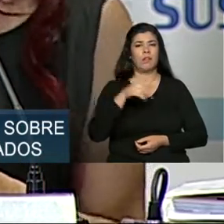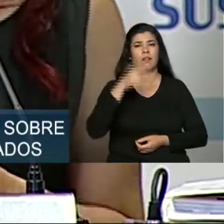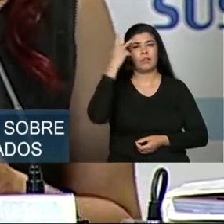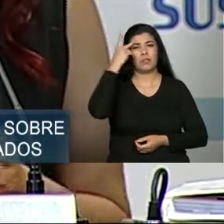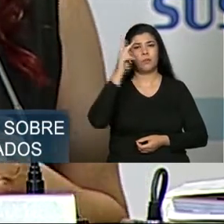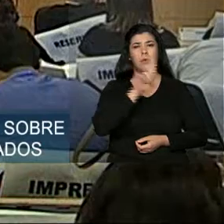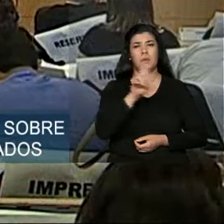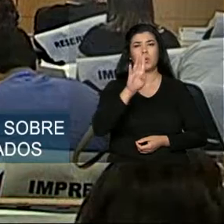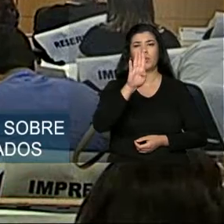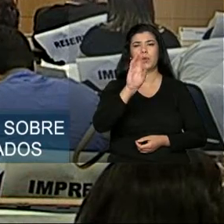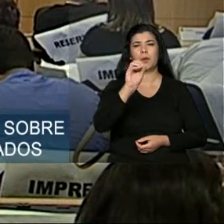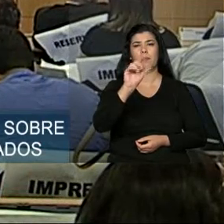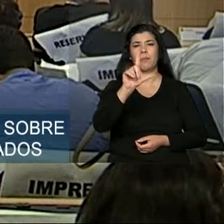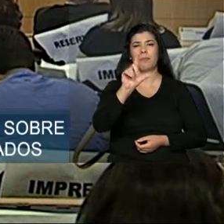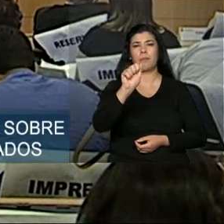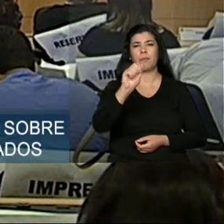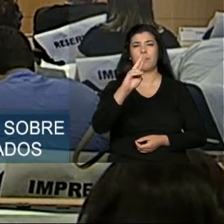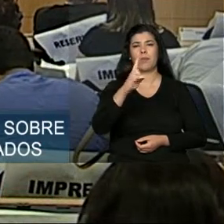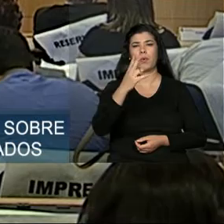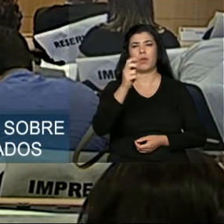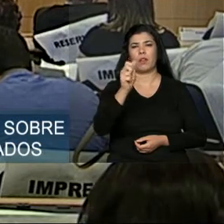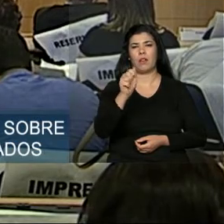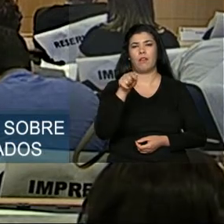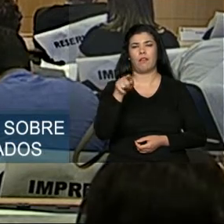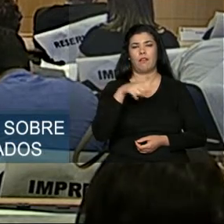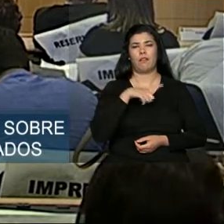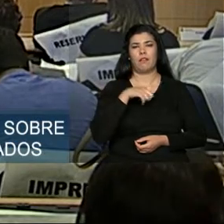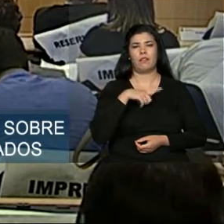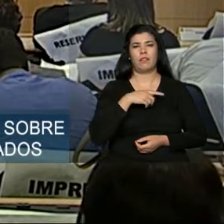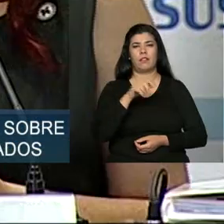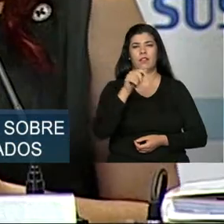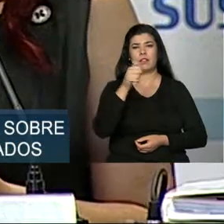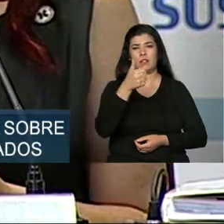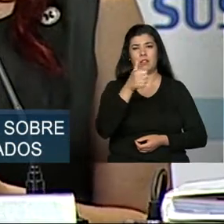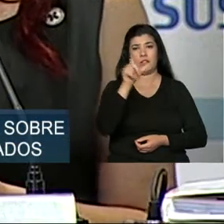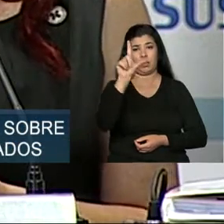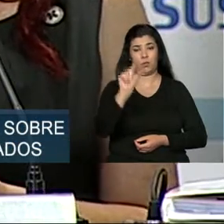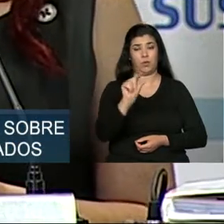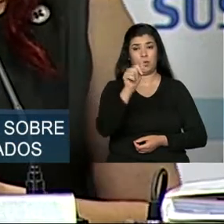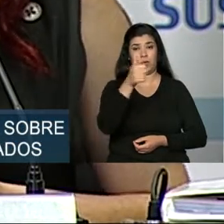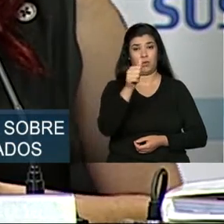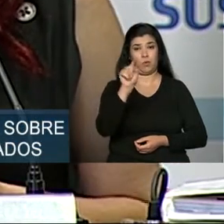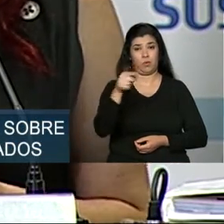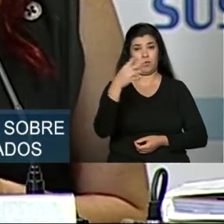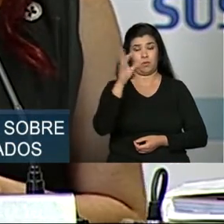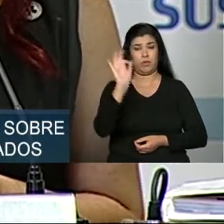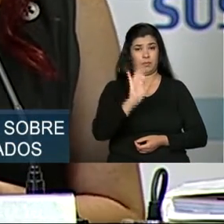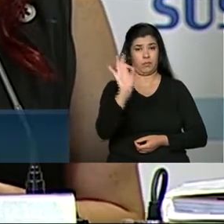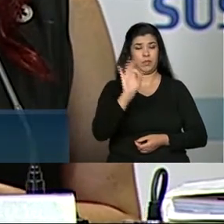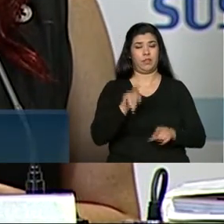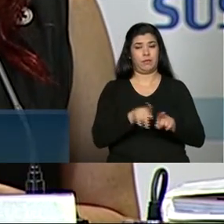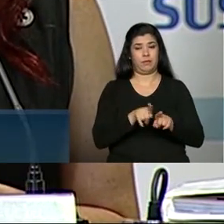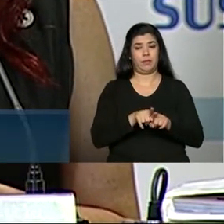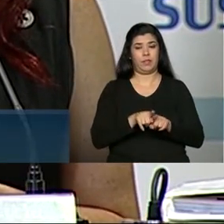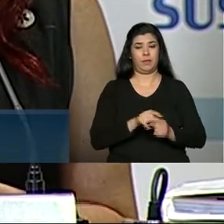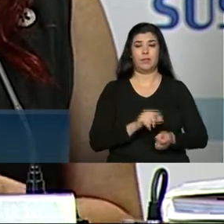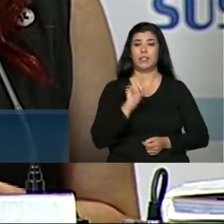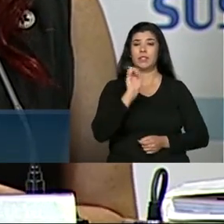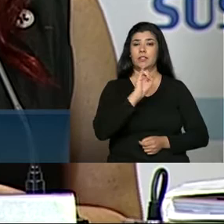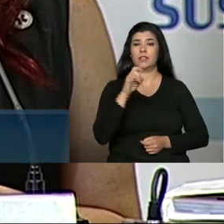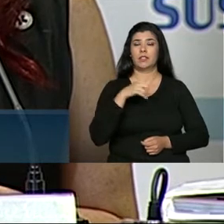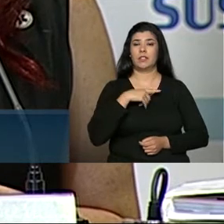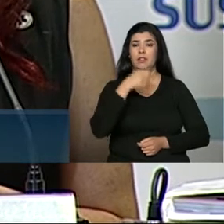ministro? Houve uma redução de 11,4%, pode passar, sendo